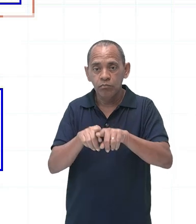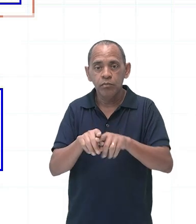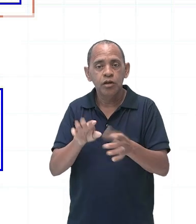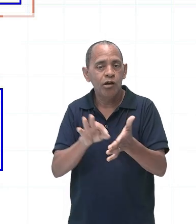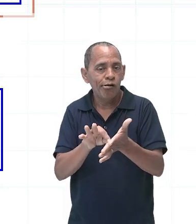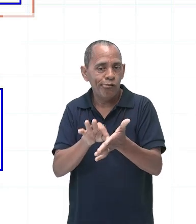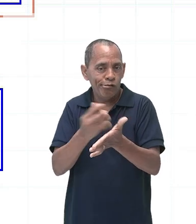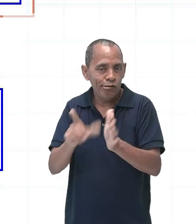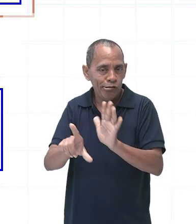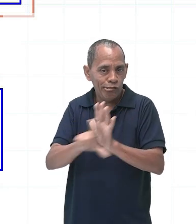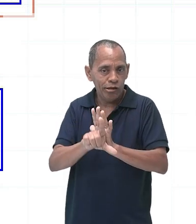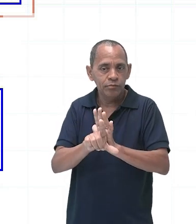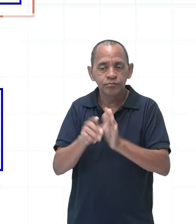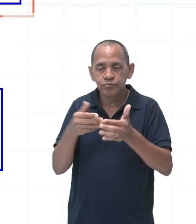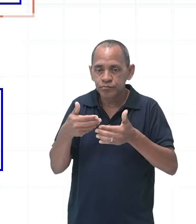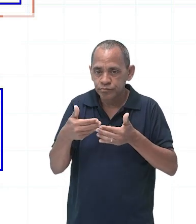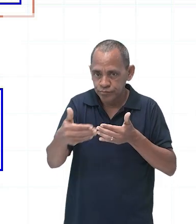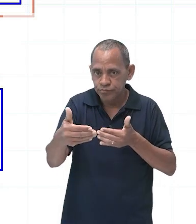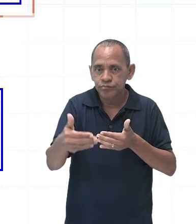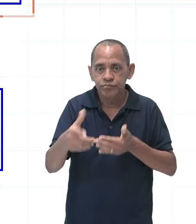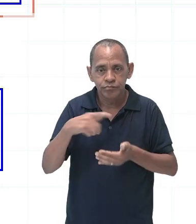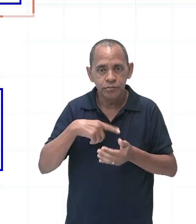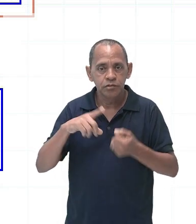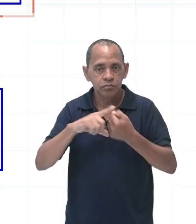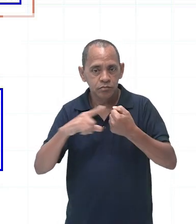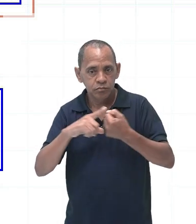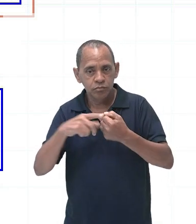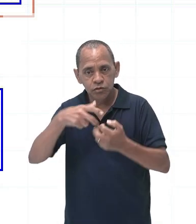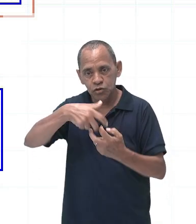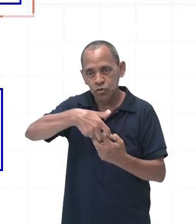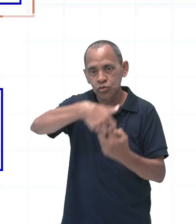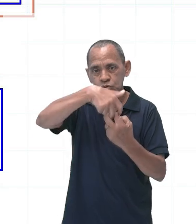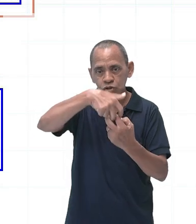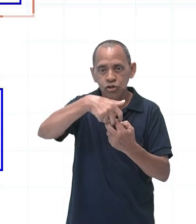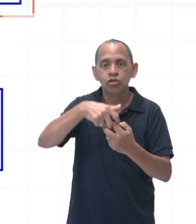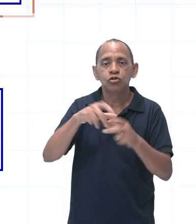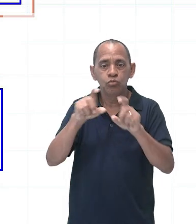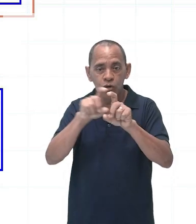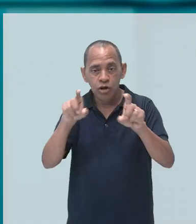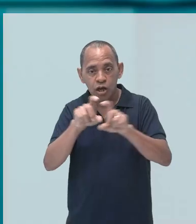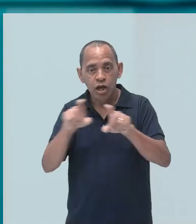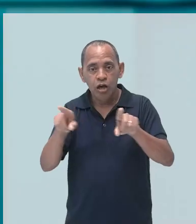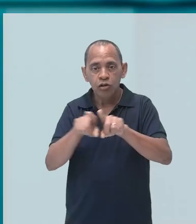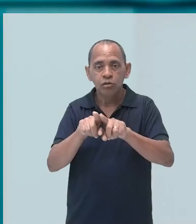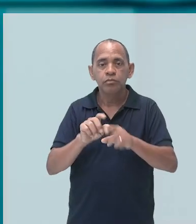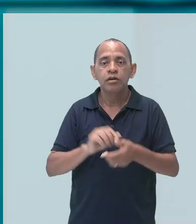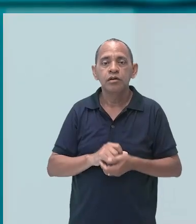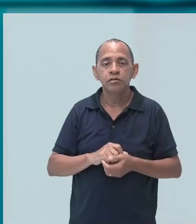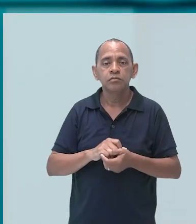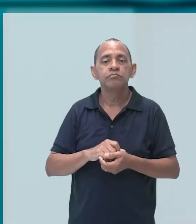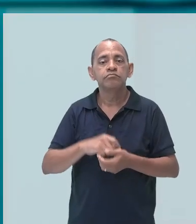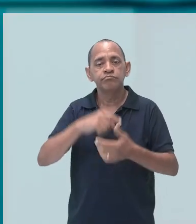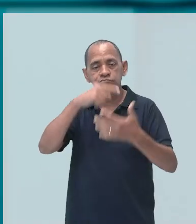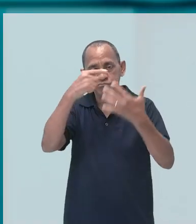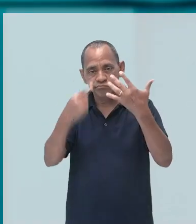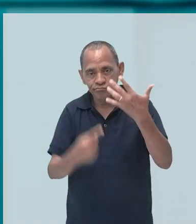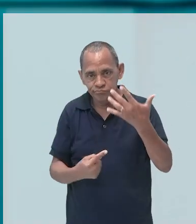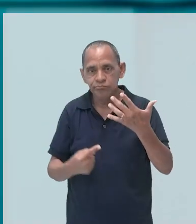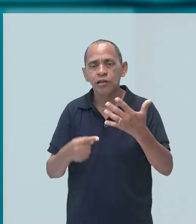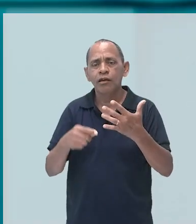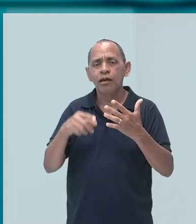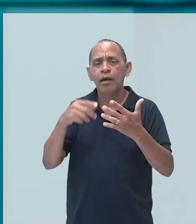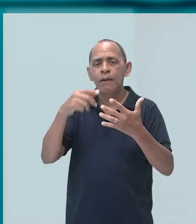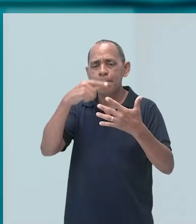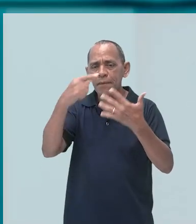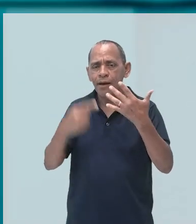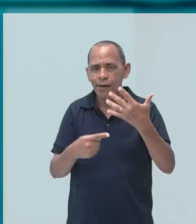sanciono a seguinte lei. E a partir daí virão os artigos, incisos, parágrafos, se for o caso, as alíneas, que